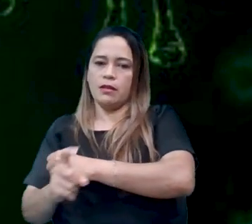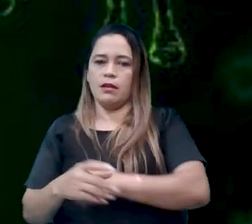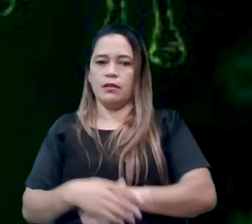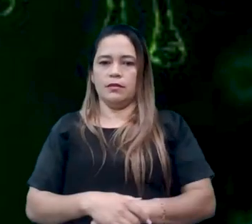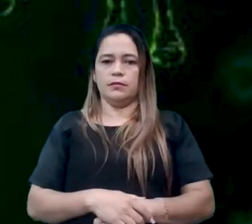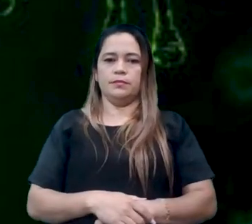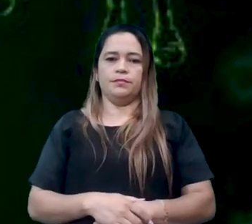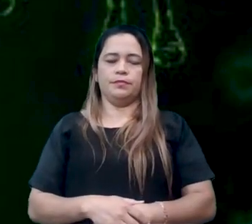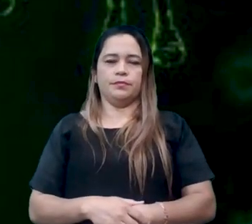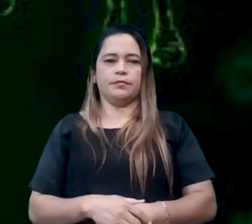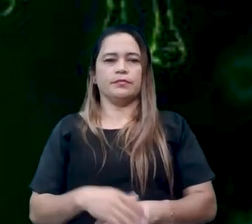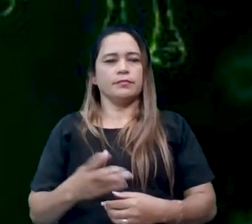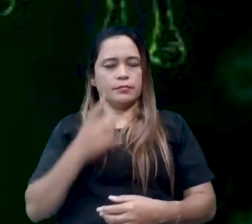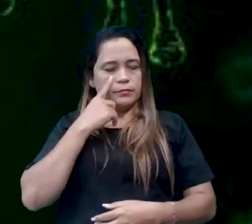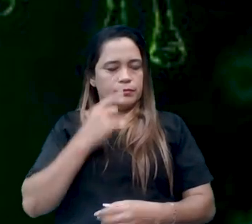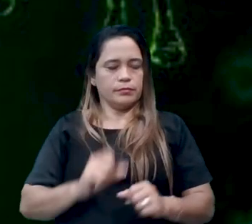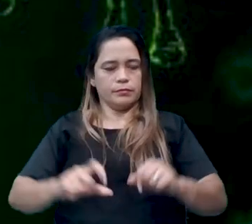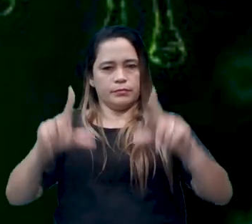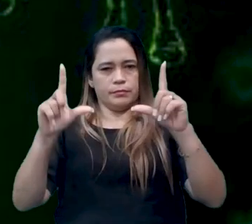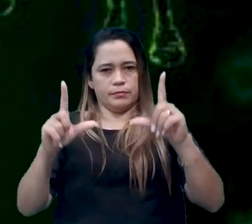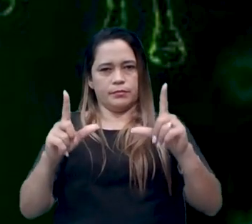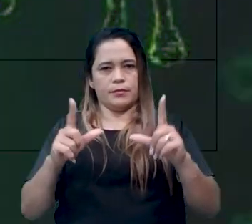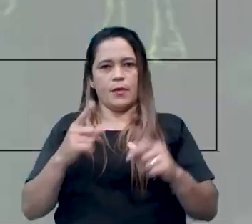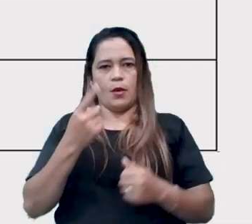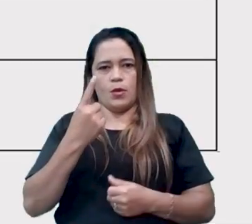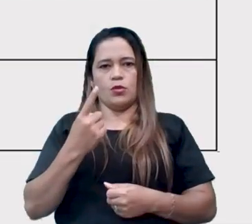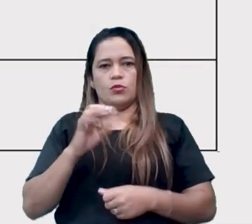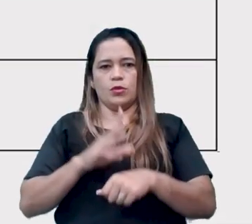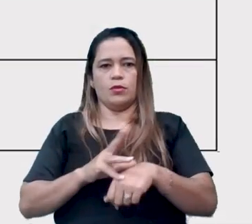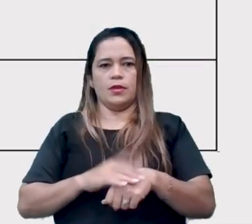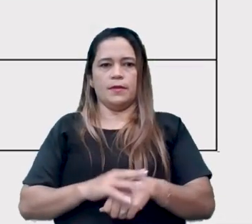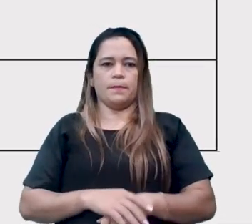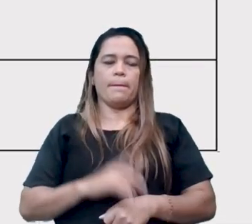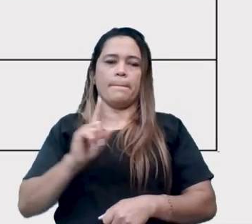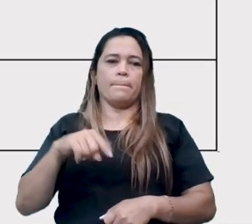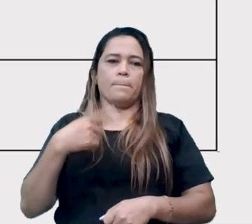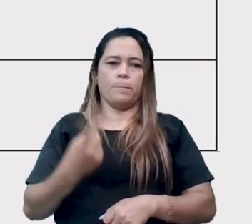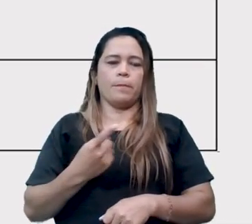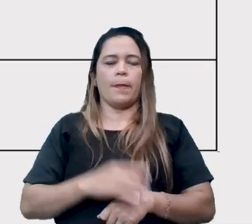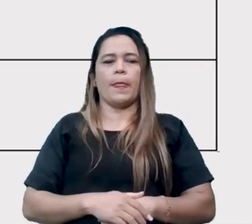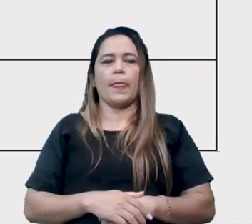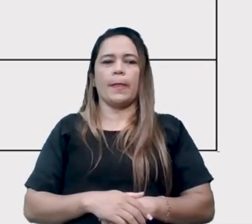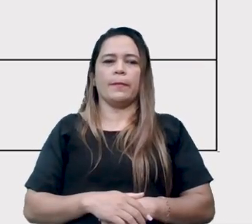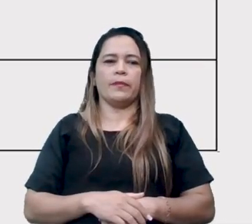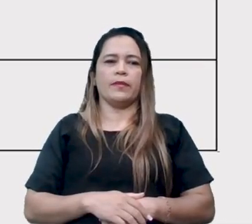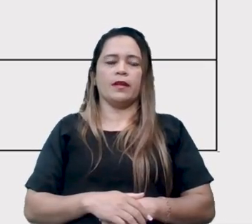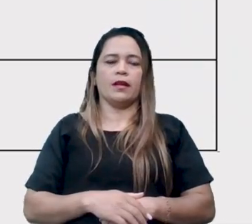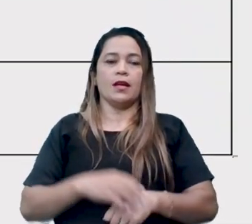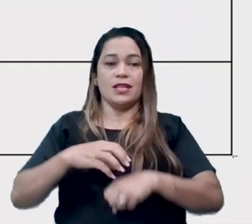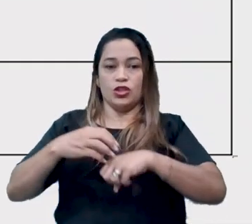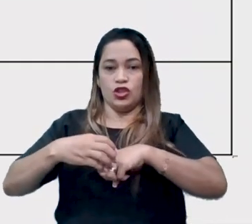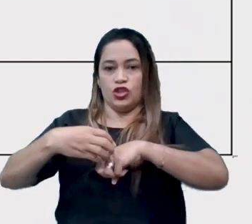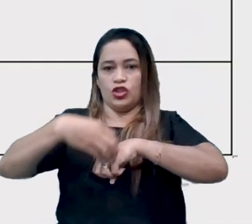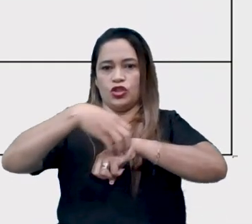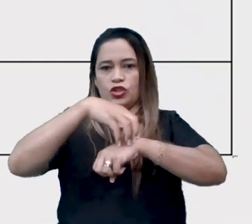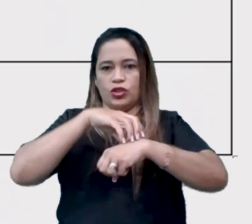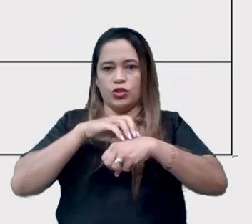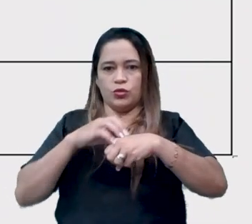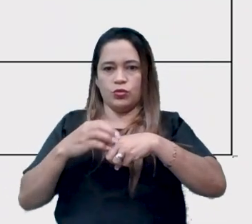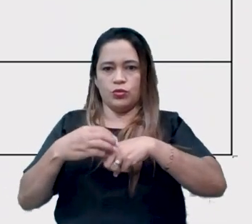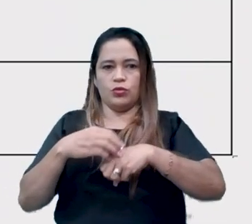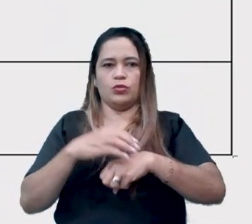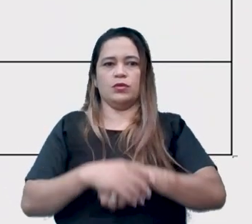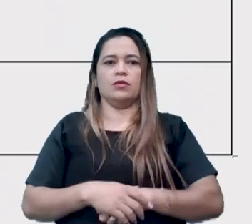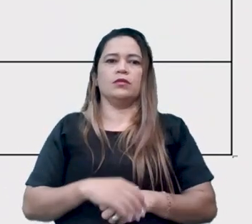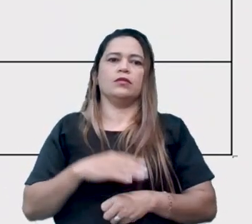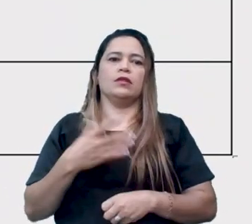bactérias. Tá legal? Bora para a tela comigo, vamos para mais uma doença então. A próxima doença que eu vou trabalhar com você é a chikungunya.